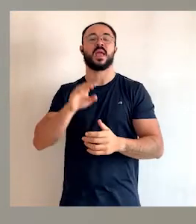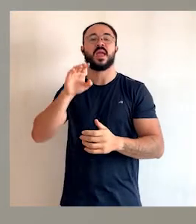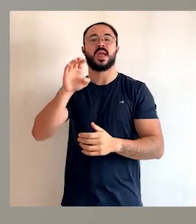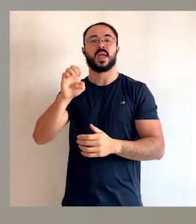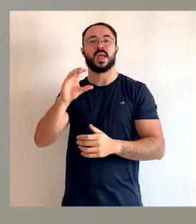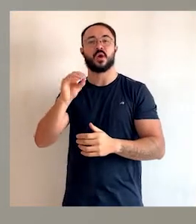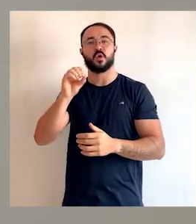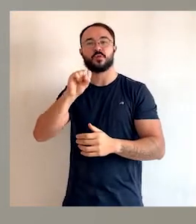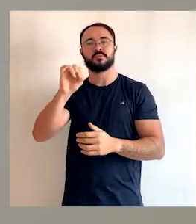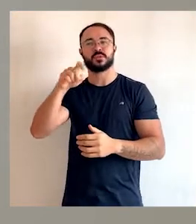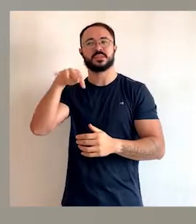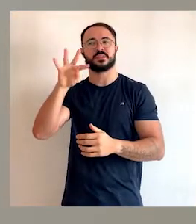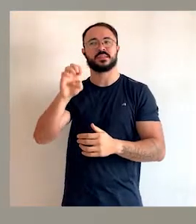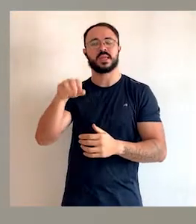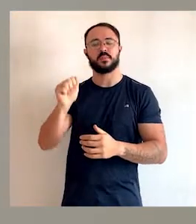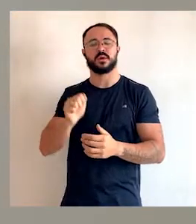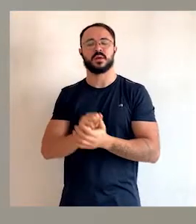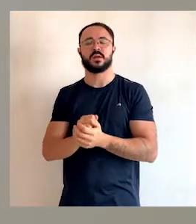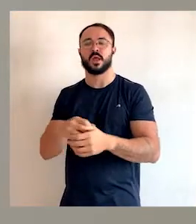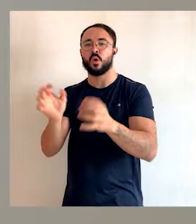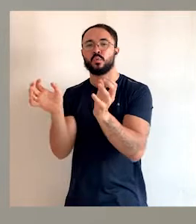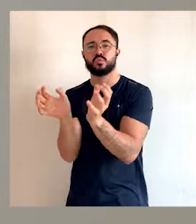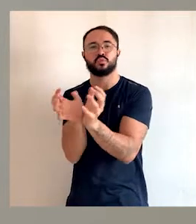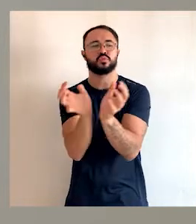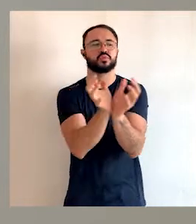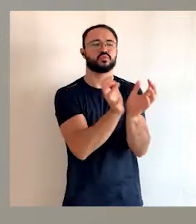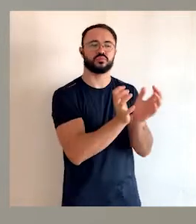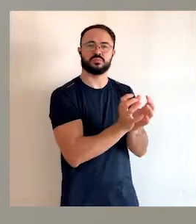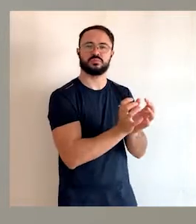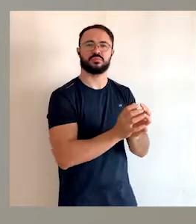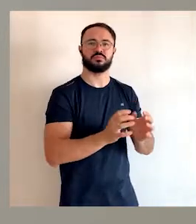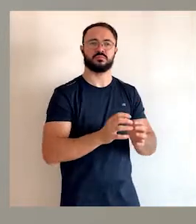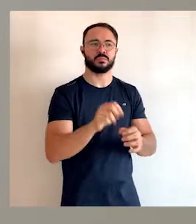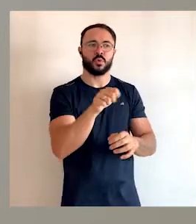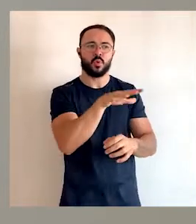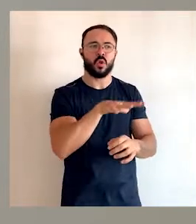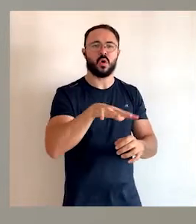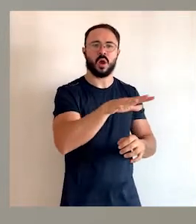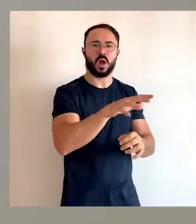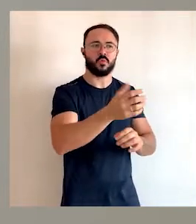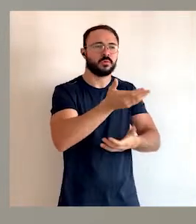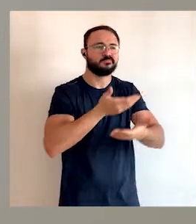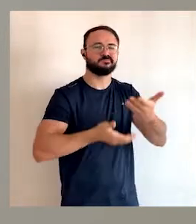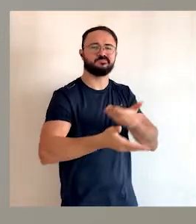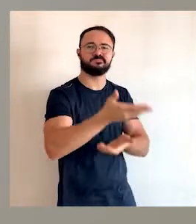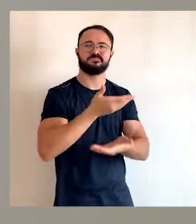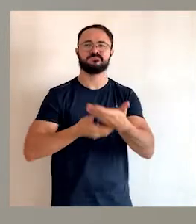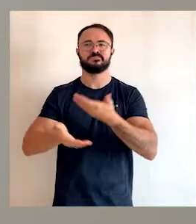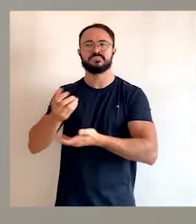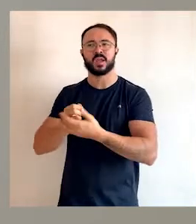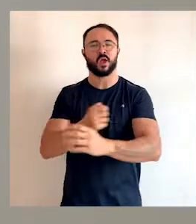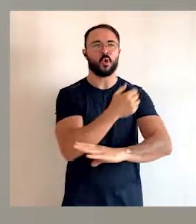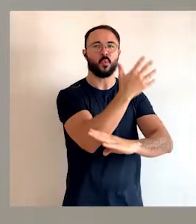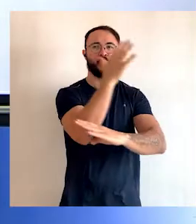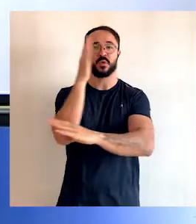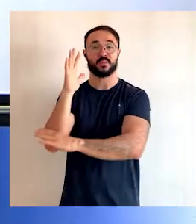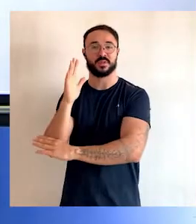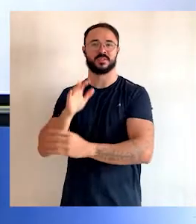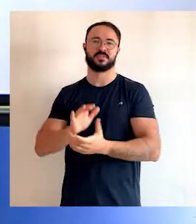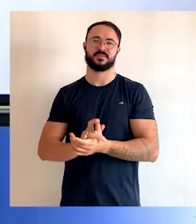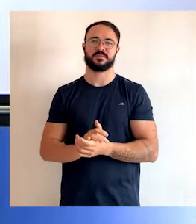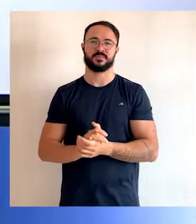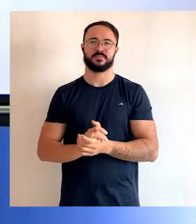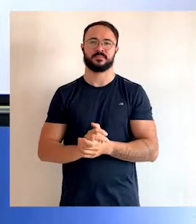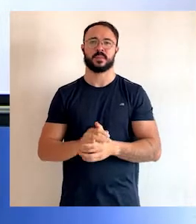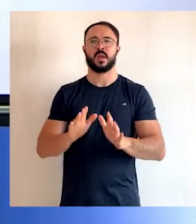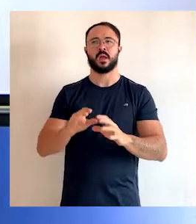Ecossistema é um conjunto de comunidades que vivem em um determinado local e interagem entre si e com o meio ambiente. Quando eu